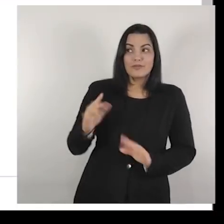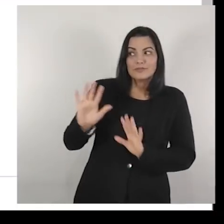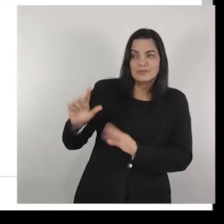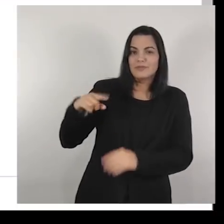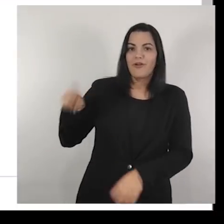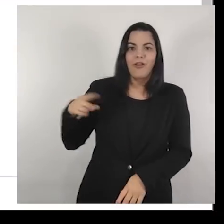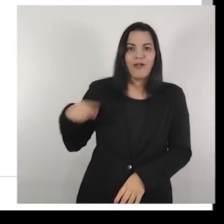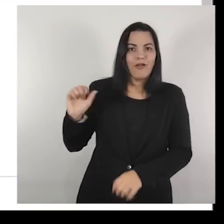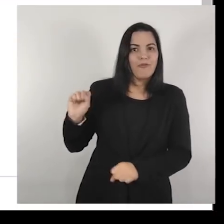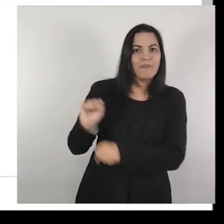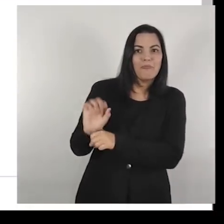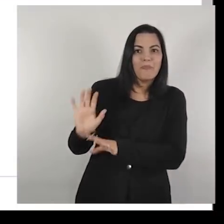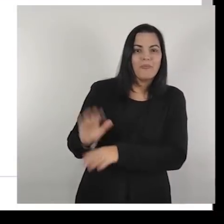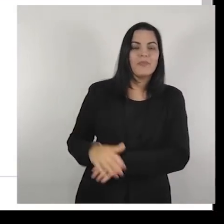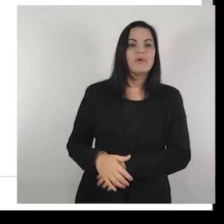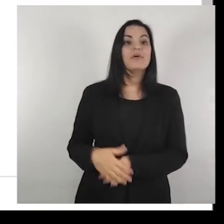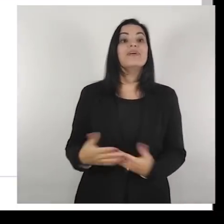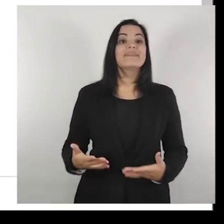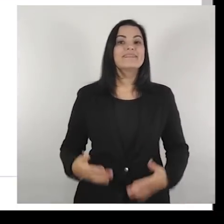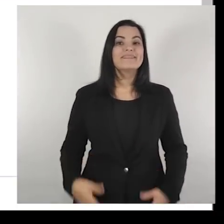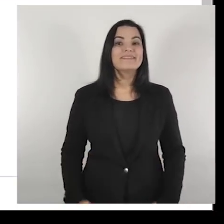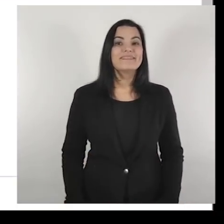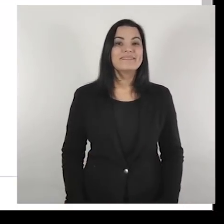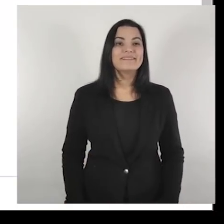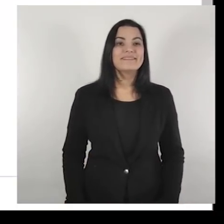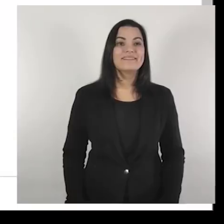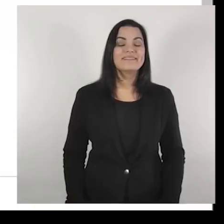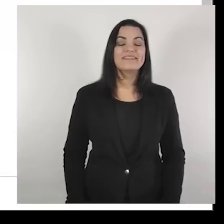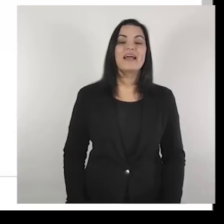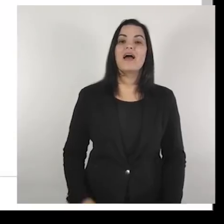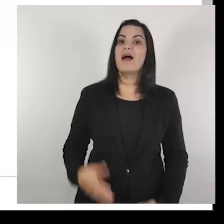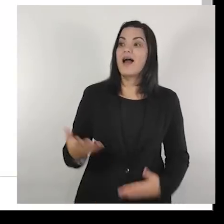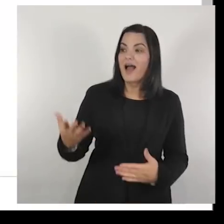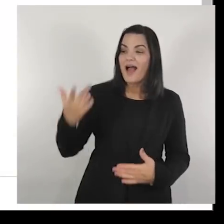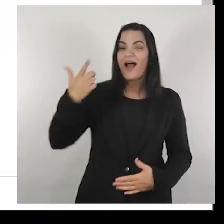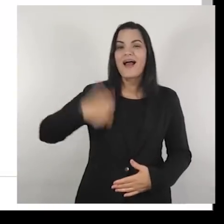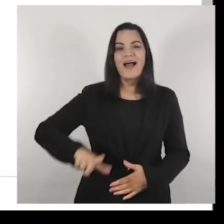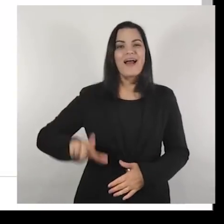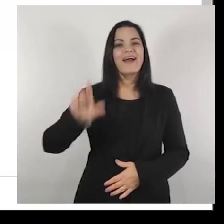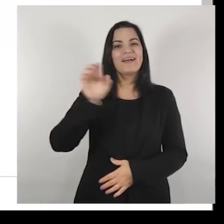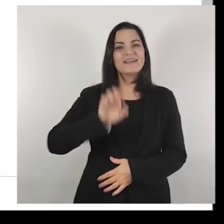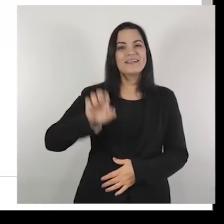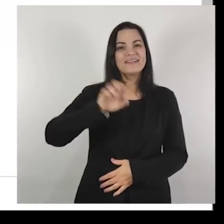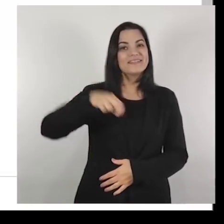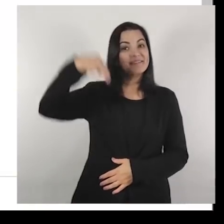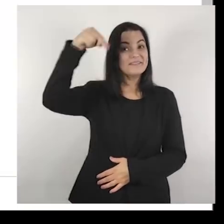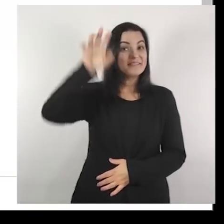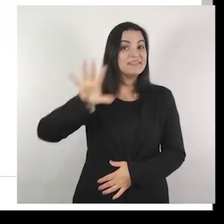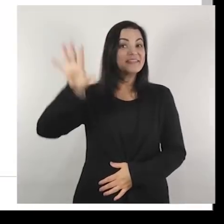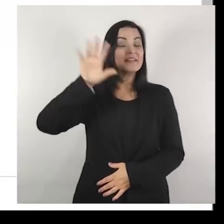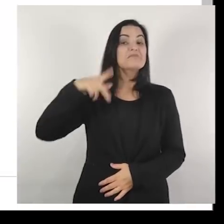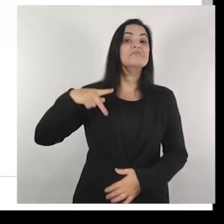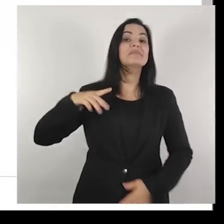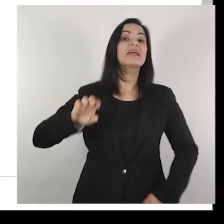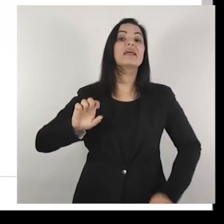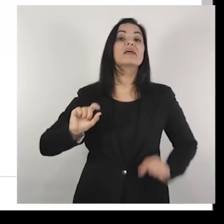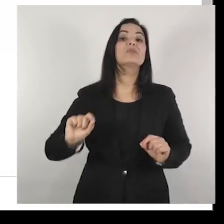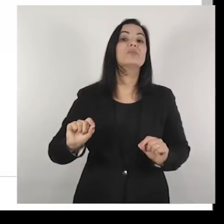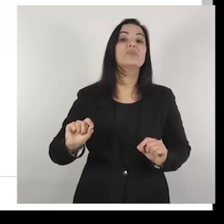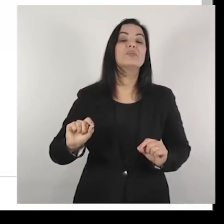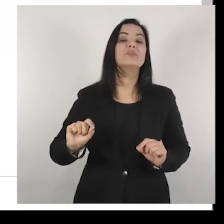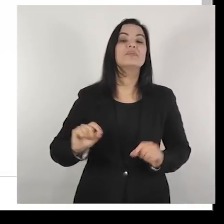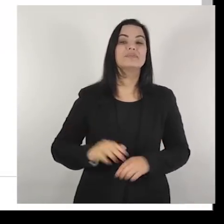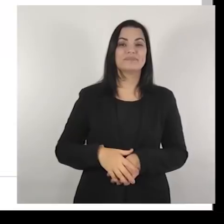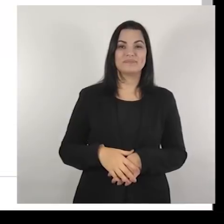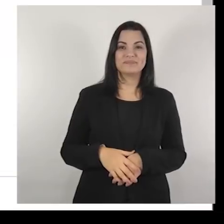para sozinha. E aí? Mais um estado da região Nordeste.